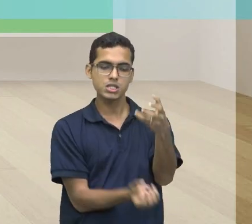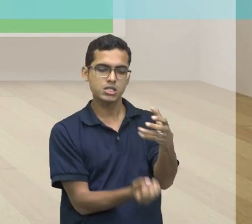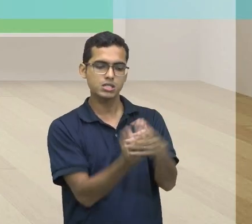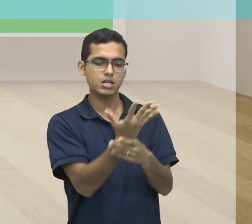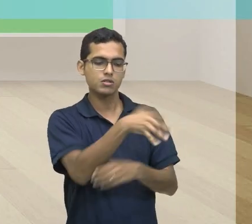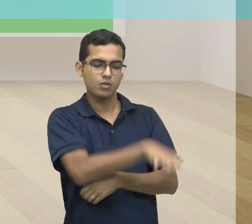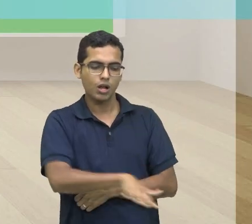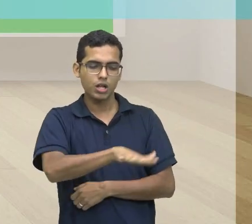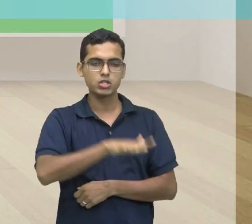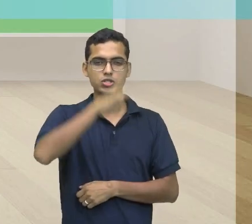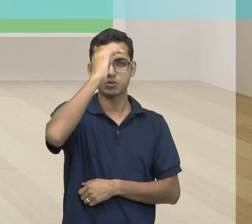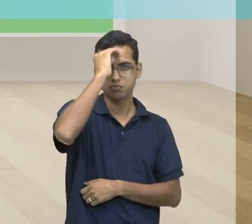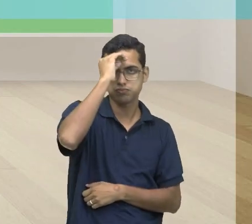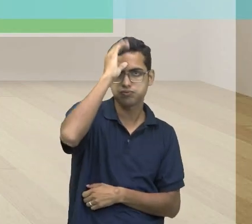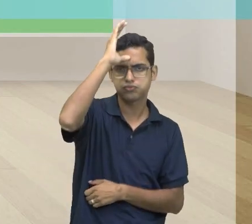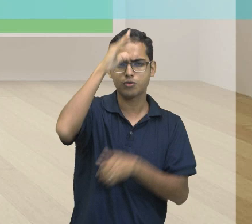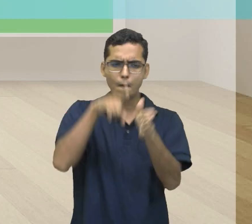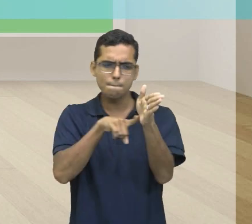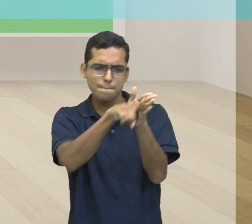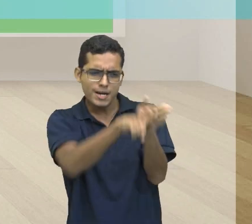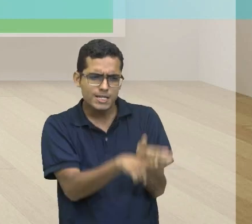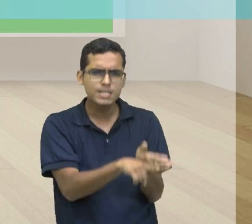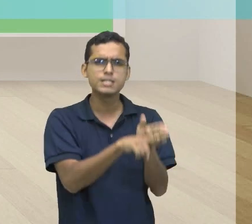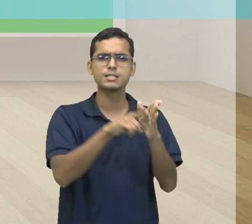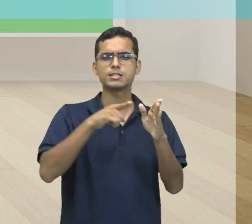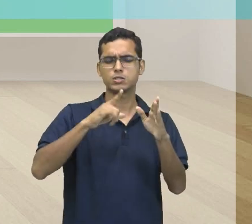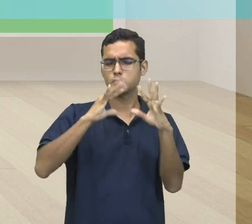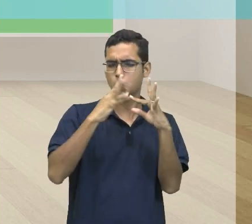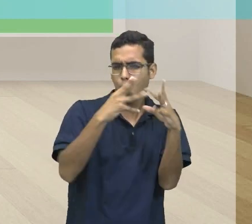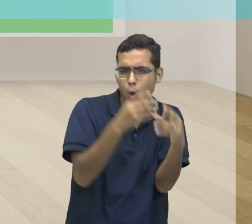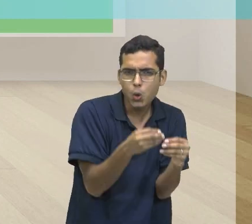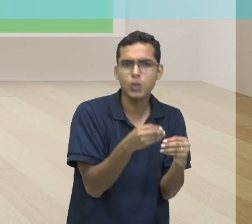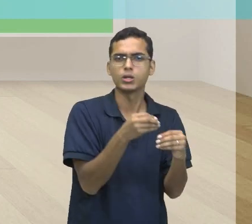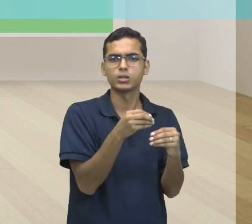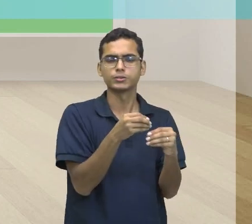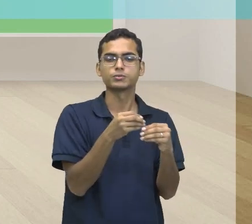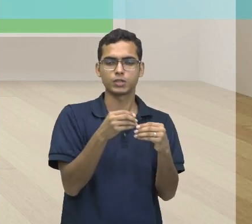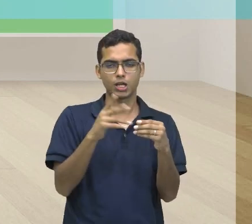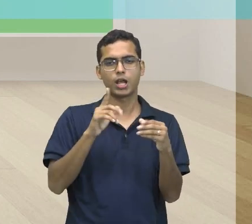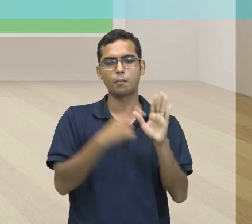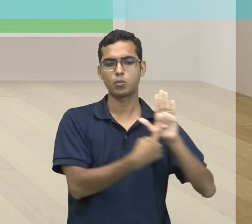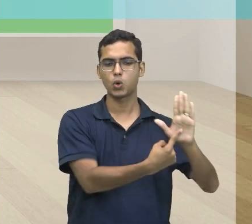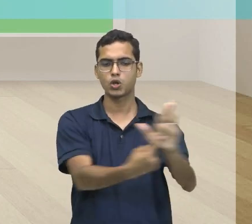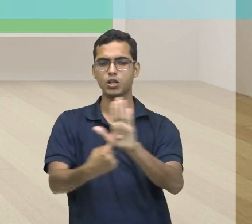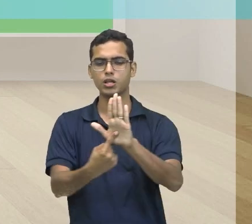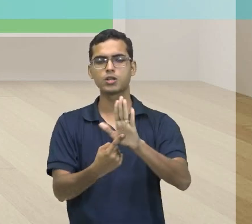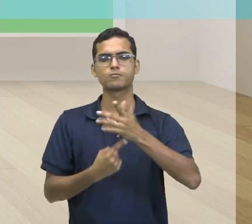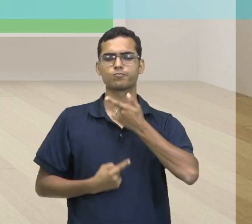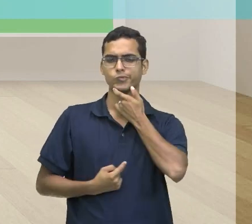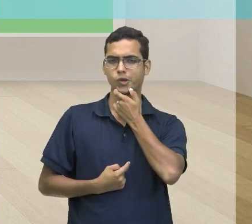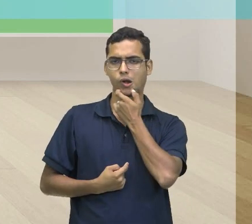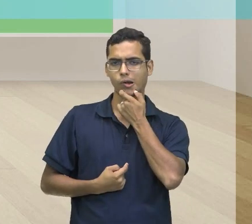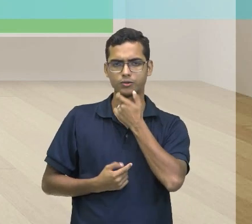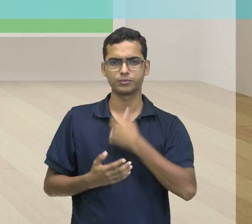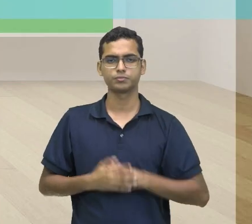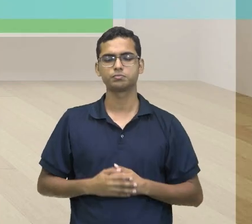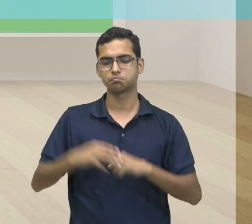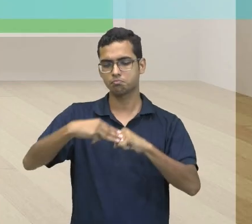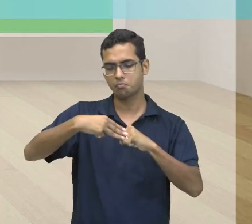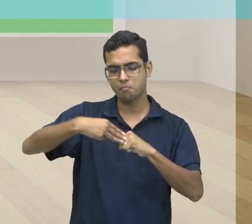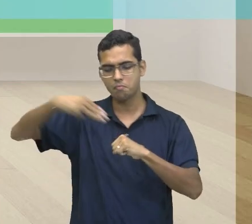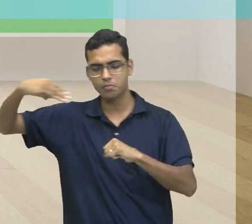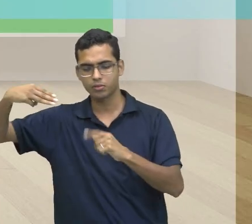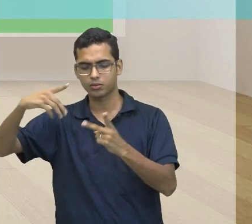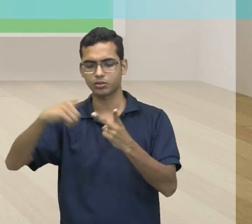colocado, exportado, colocado para o mundo através da língua inglesa. Então, quando a gente faz um mestrado, um doutorado,